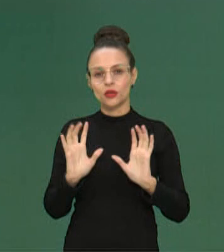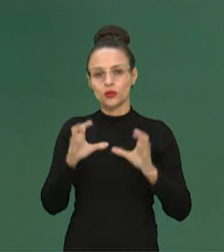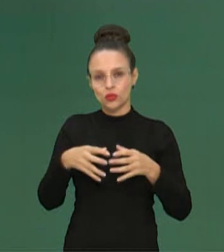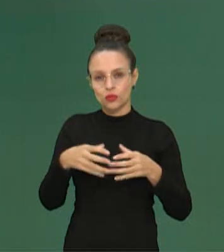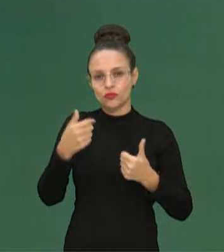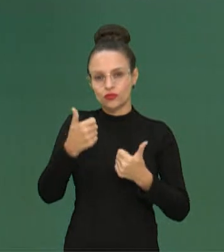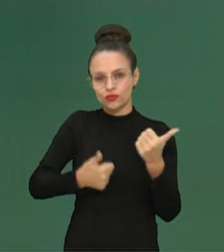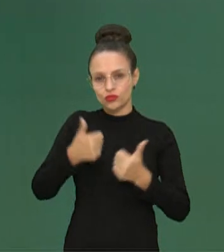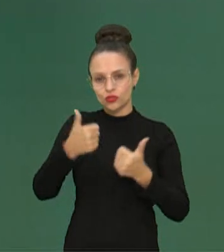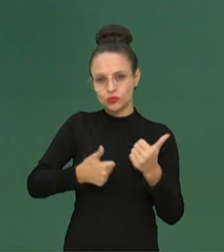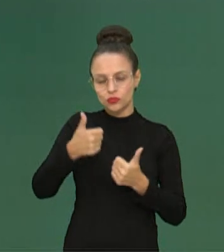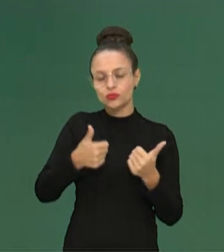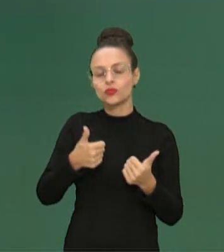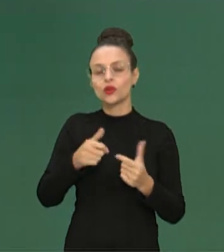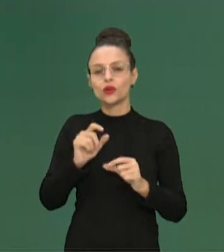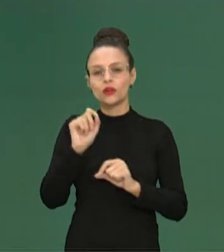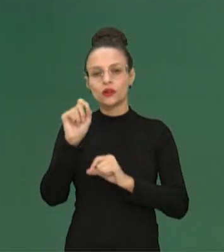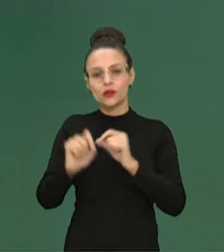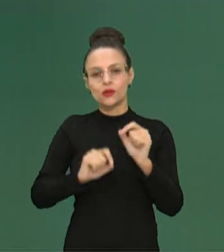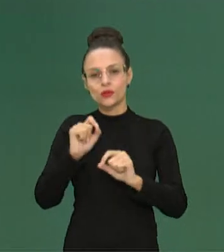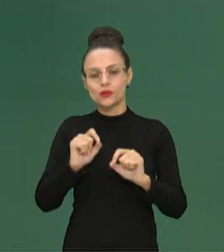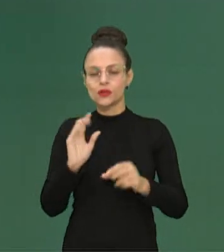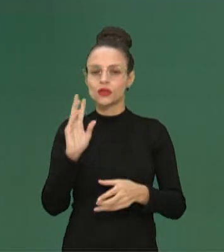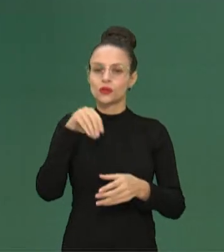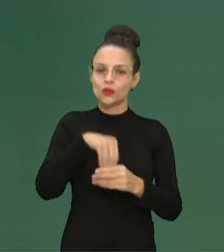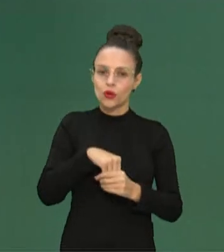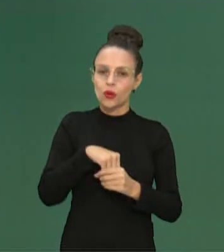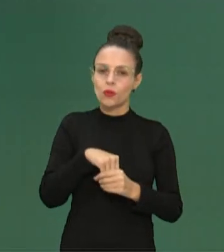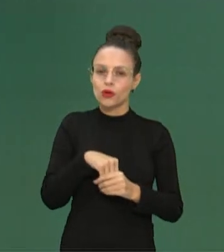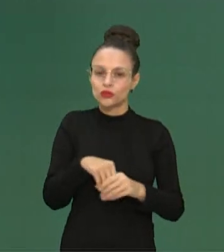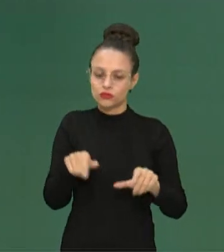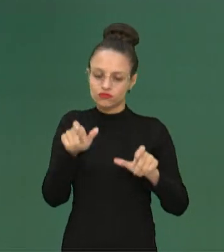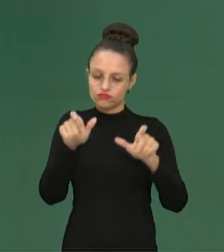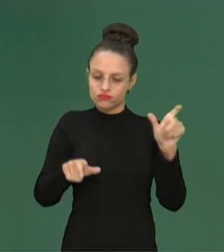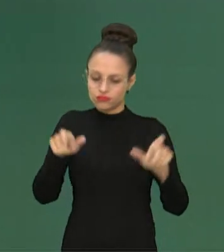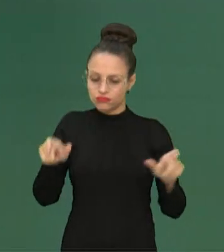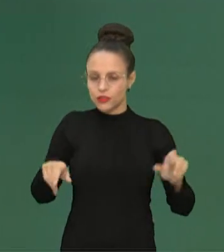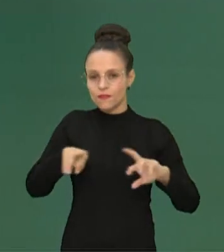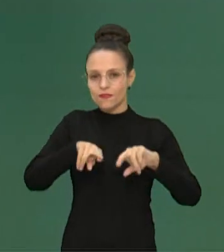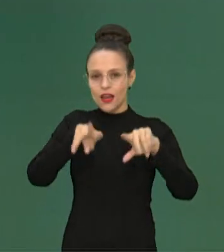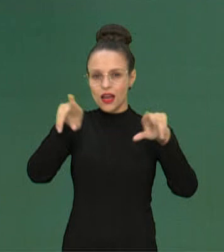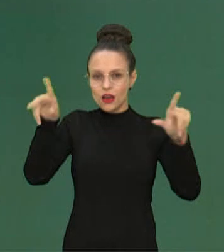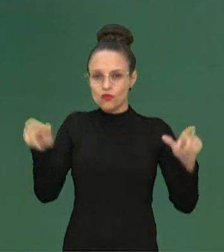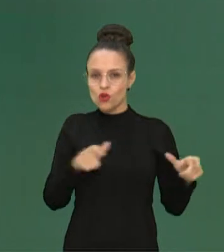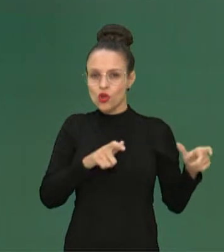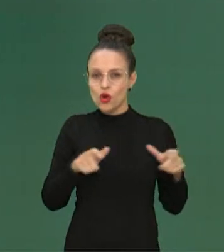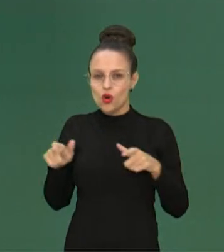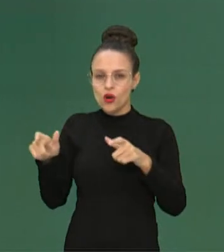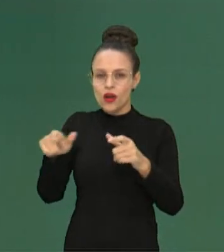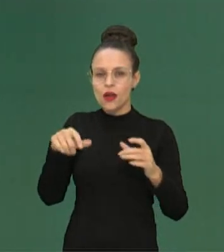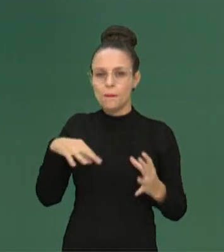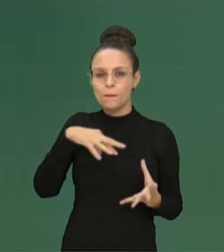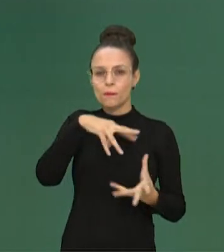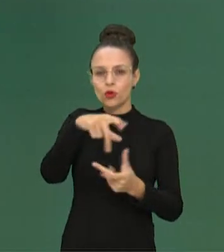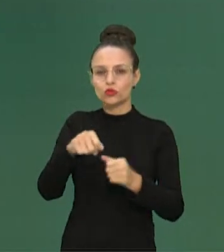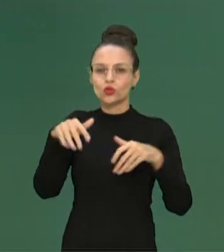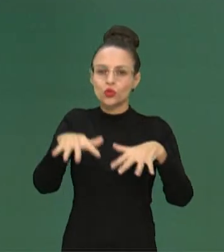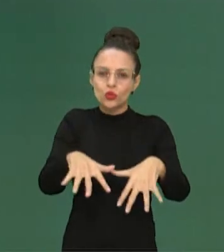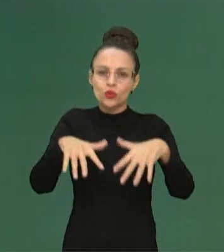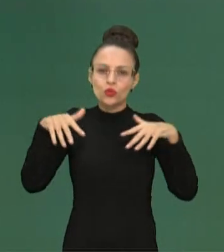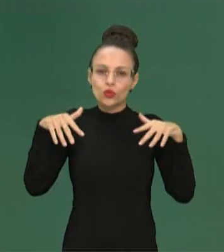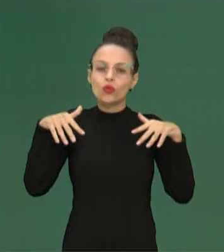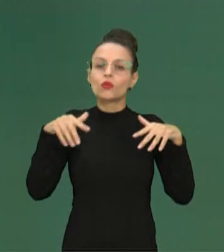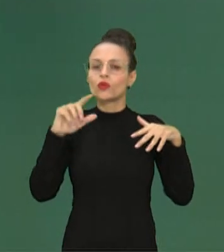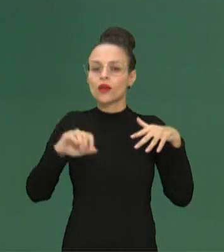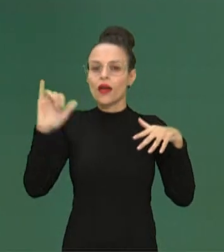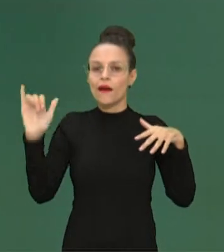futebol, como ele é composto por gente de vários locais do mundo, a torcida